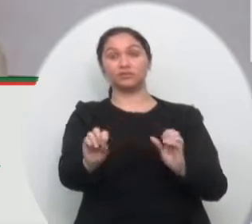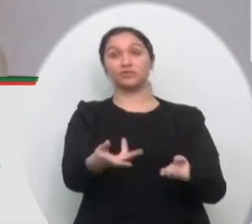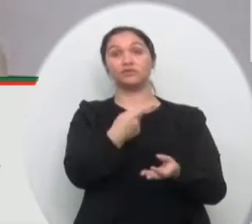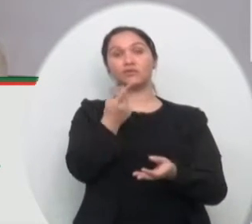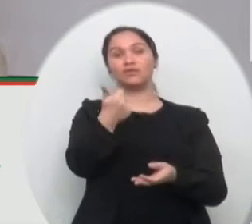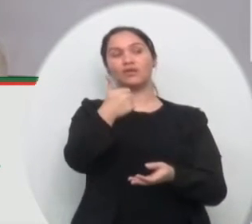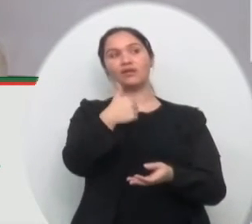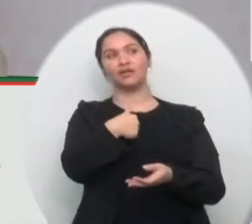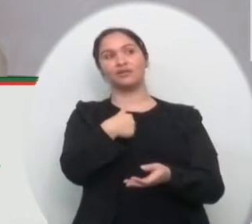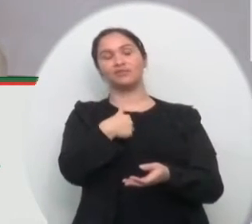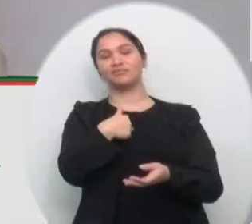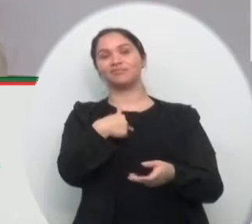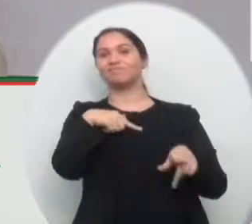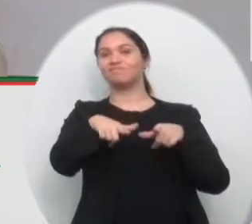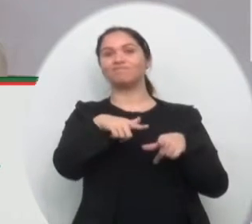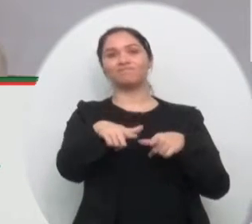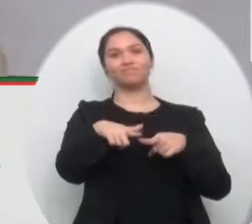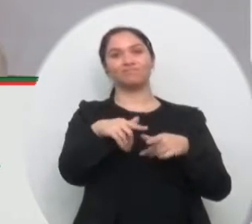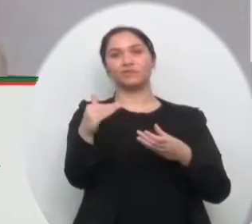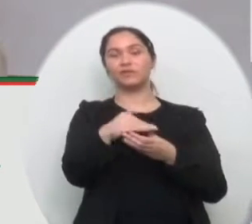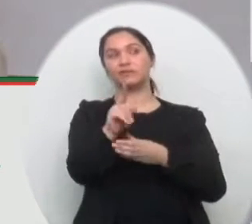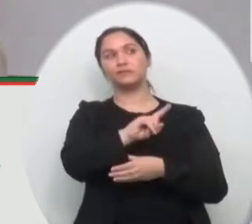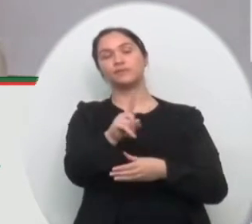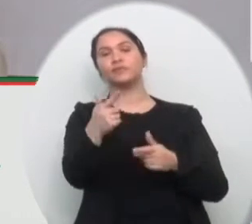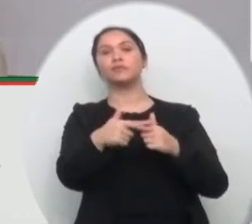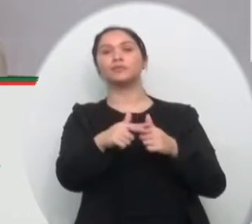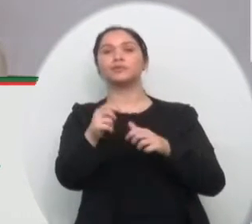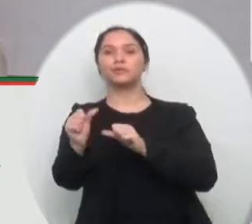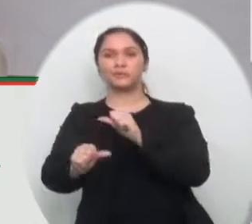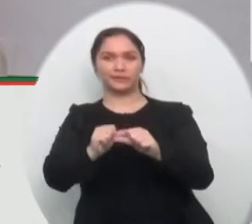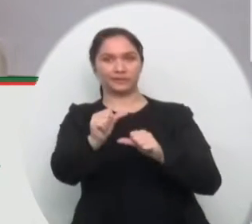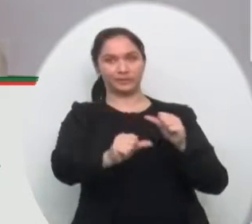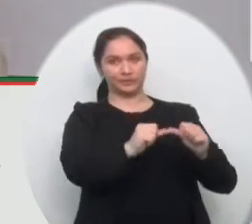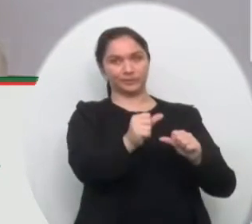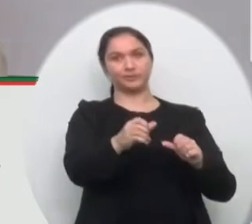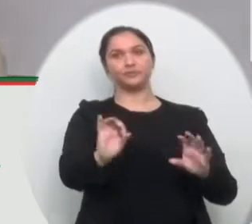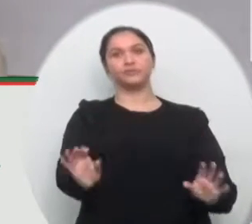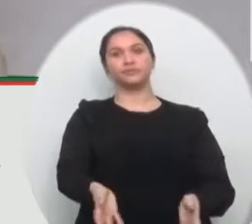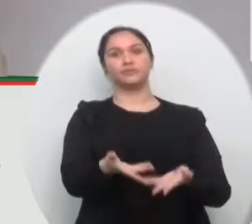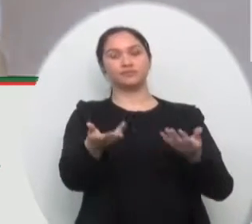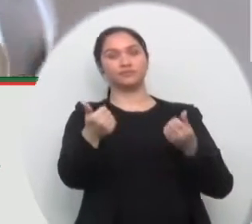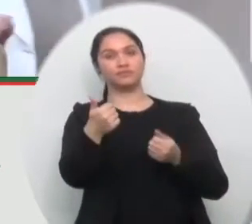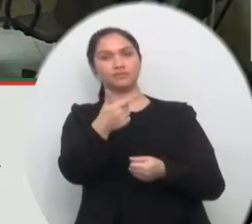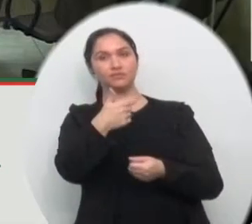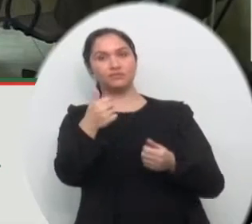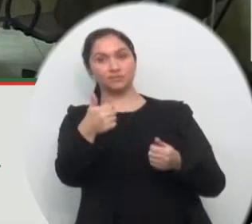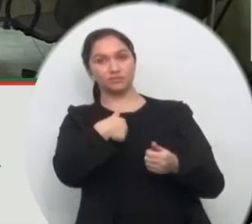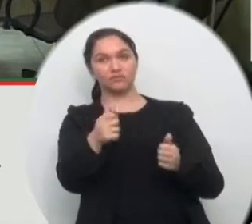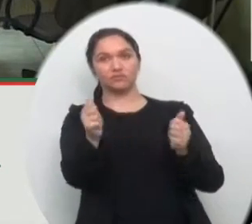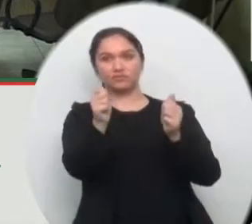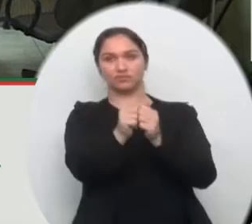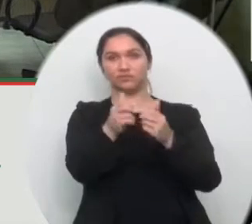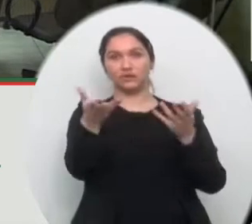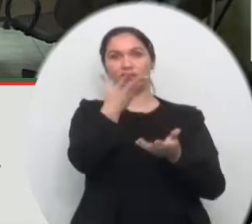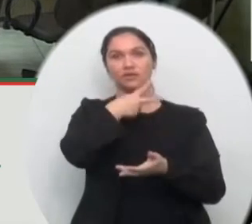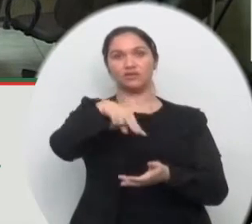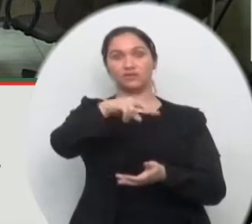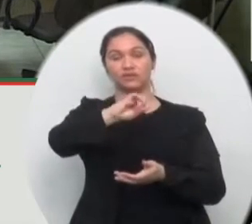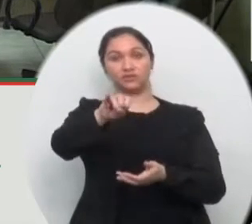porque ele mudou, né? Não está mais. Então, pode contar com a gente, tá bom? Vereador Jair